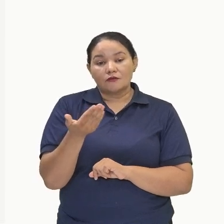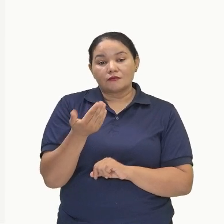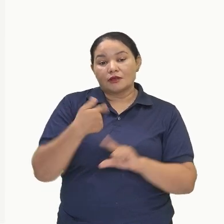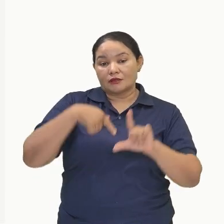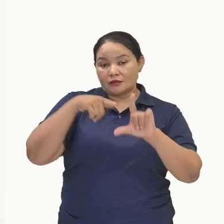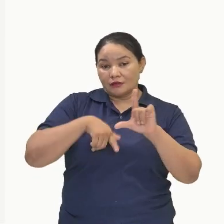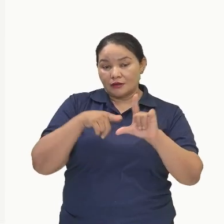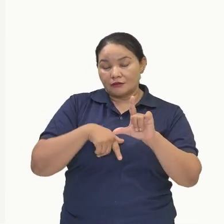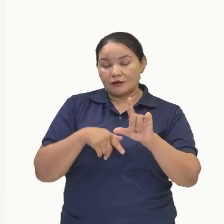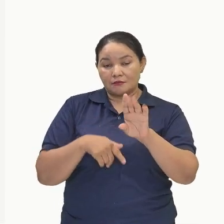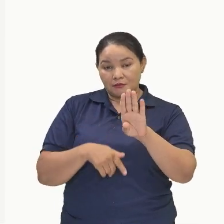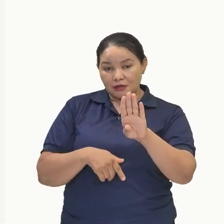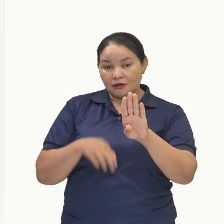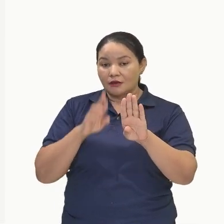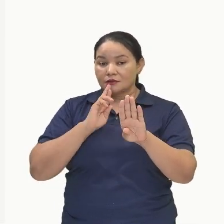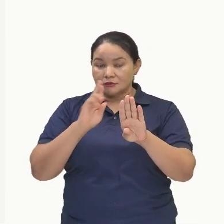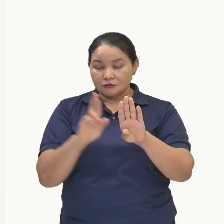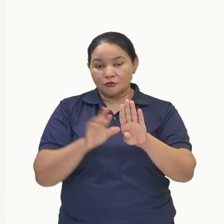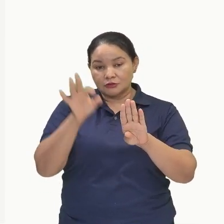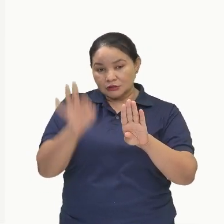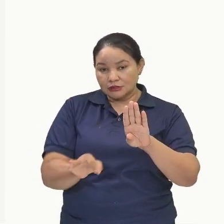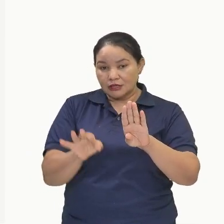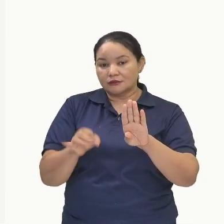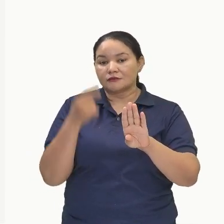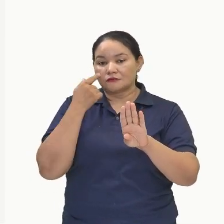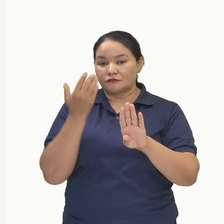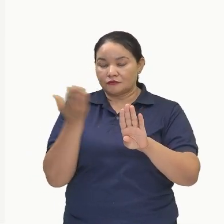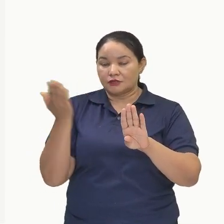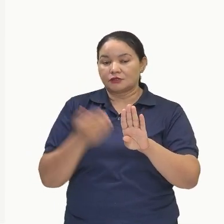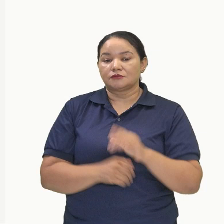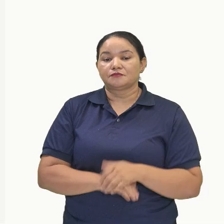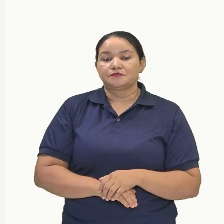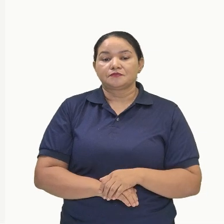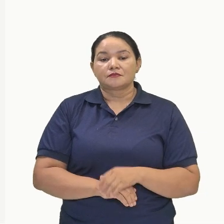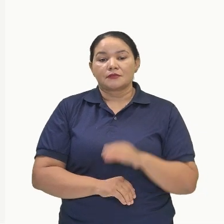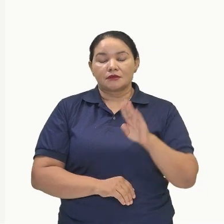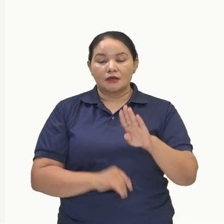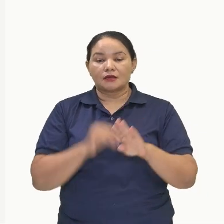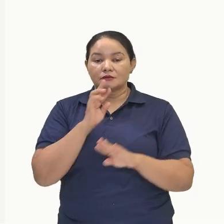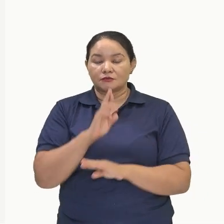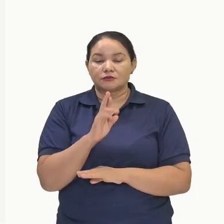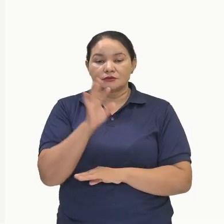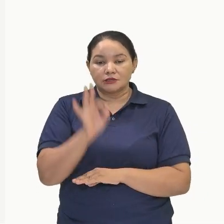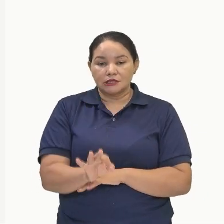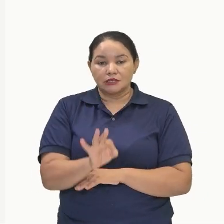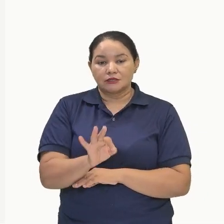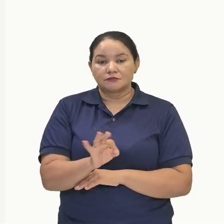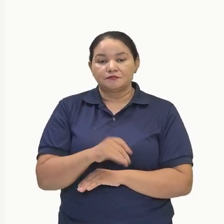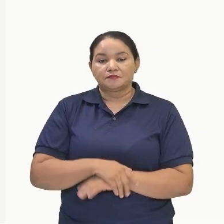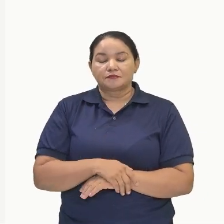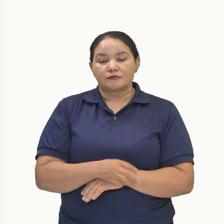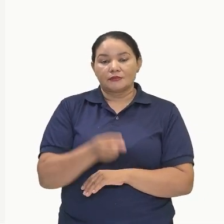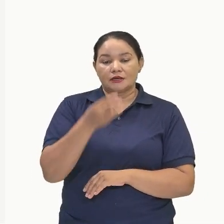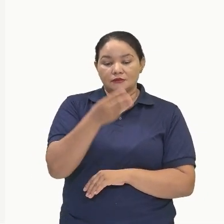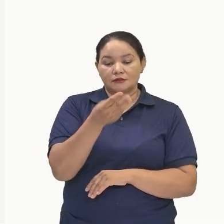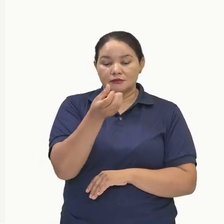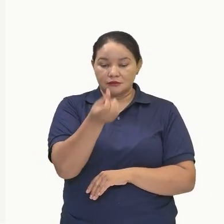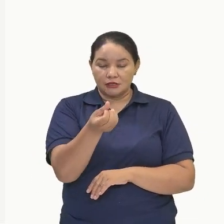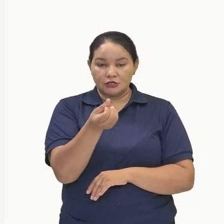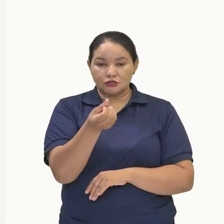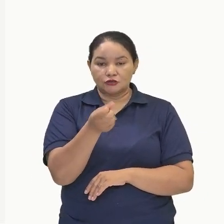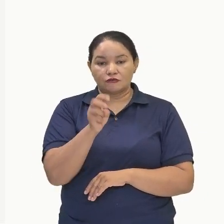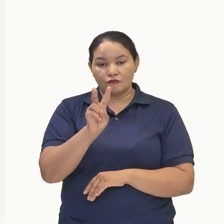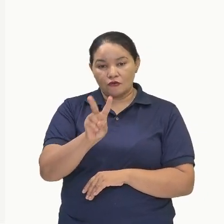resposta correta. Veja só, realmente, resposta correta, letra B, 36 volts